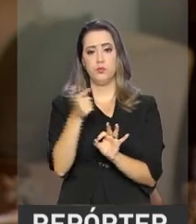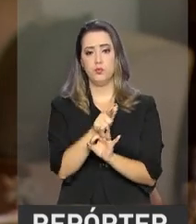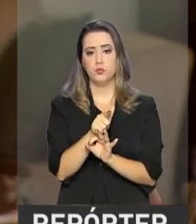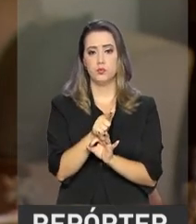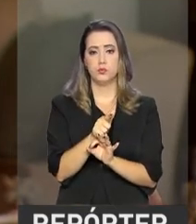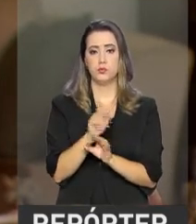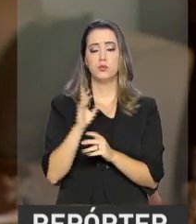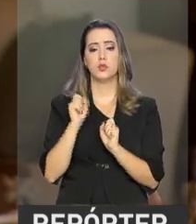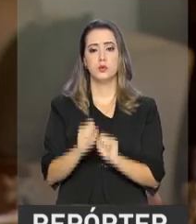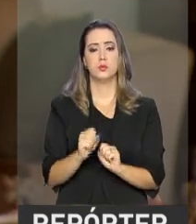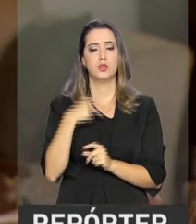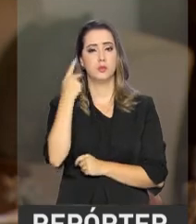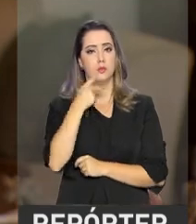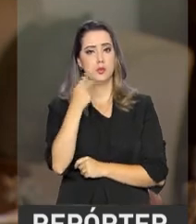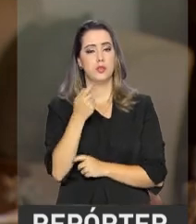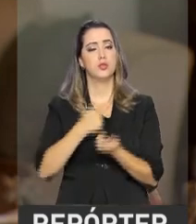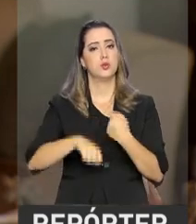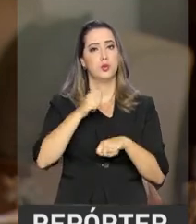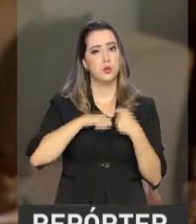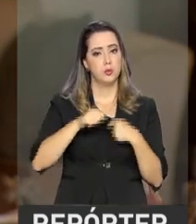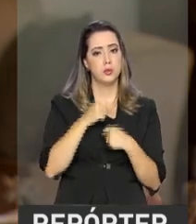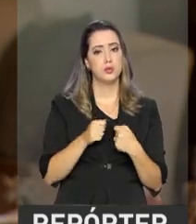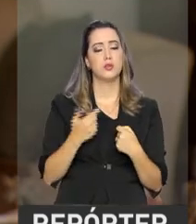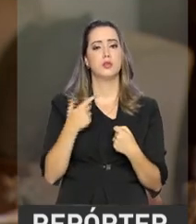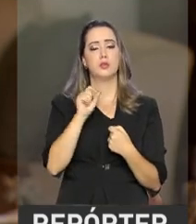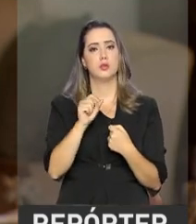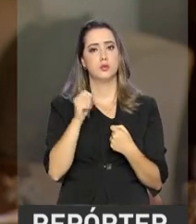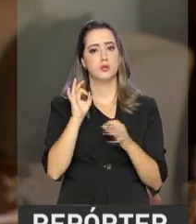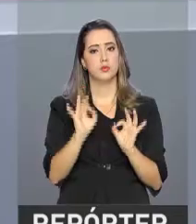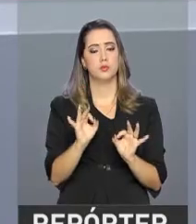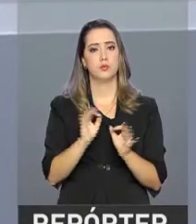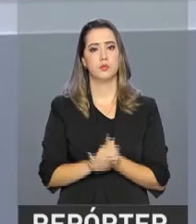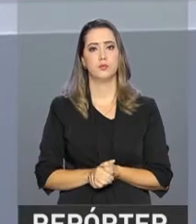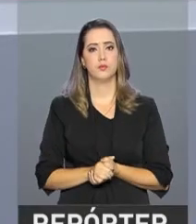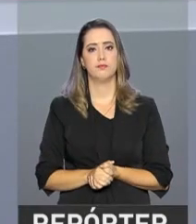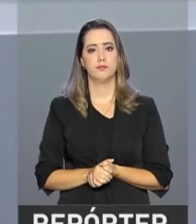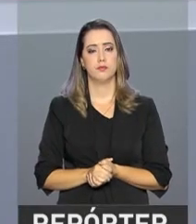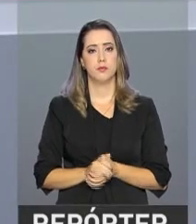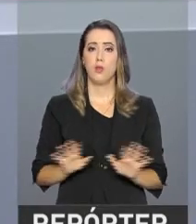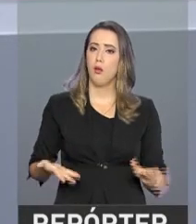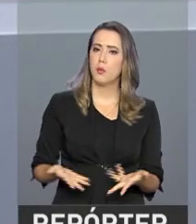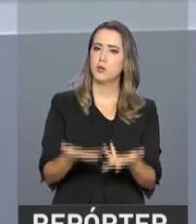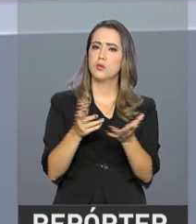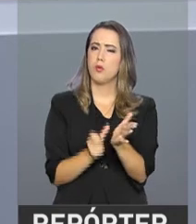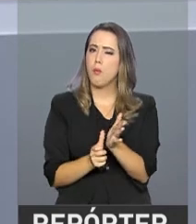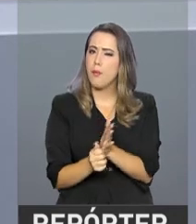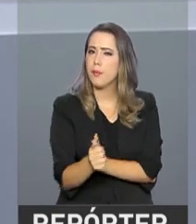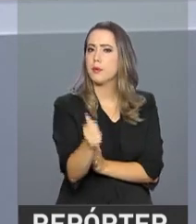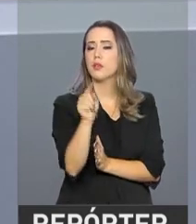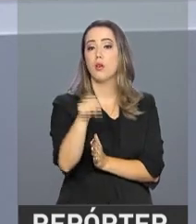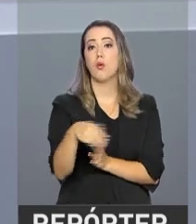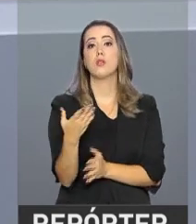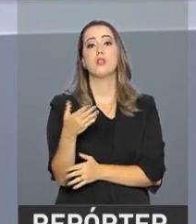foi a condução da política monetária é de fato uma condição magistral a produção de grãos deve chegar a